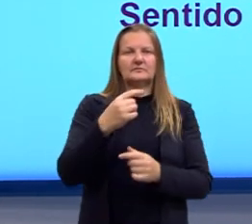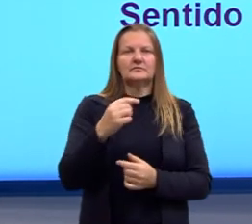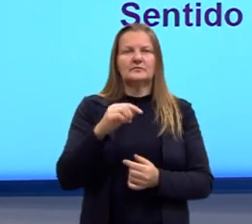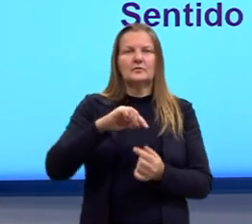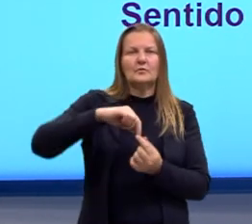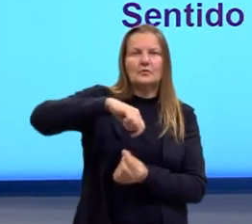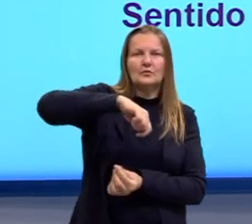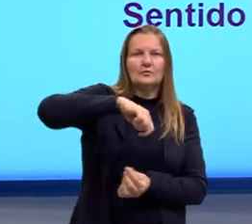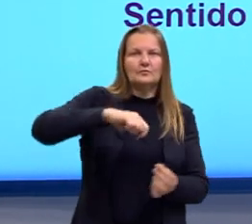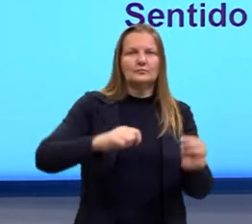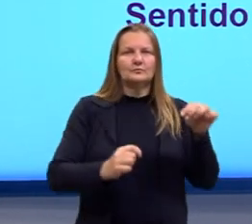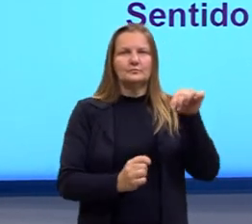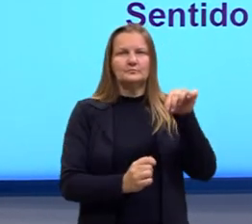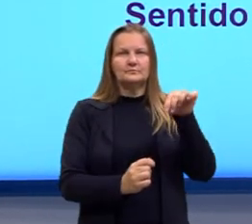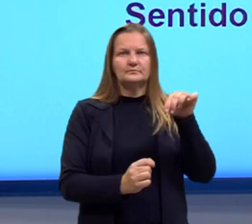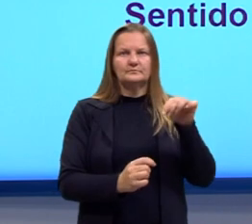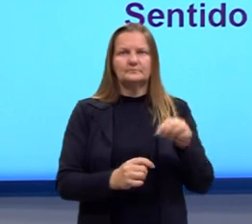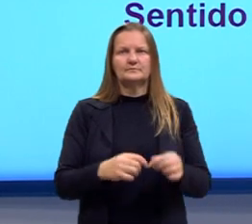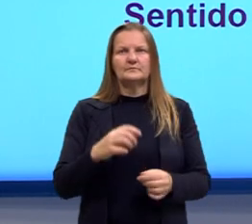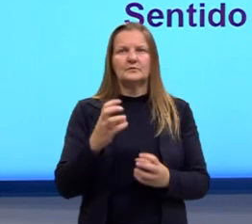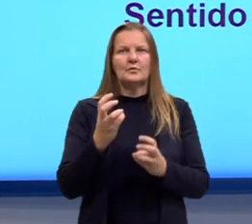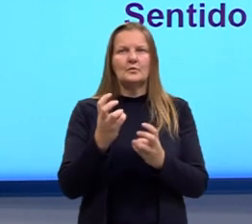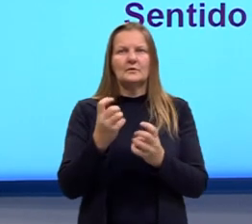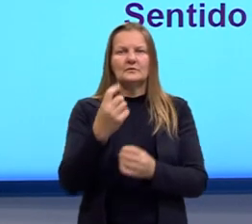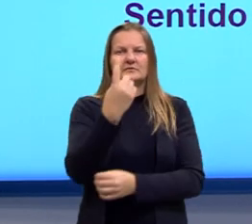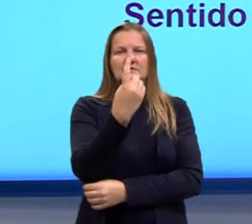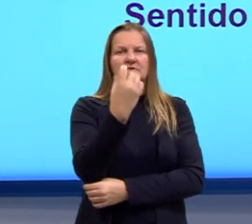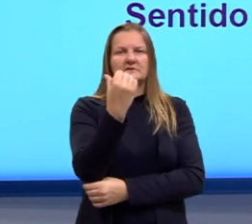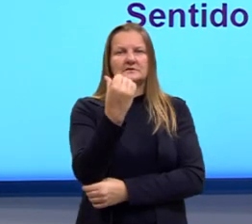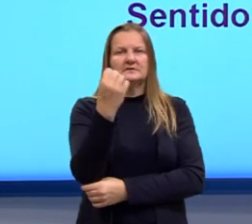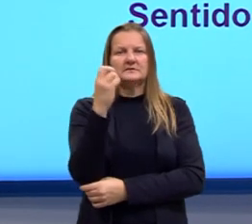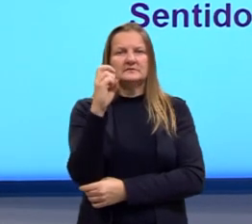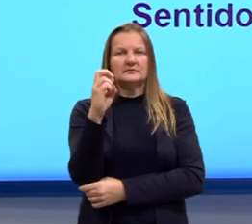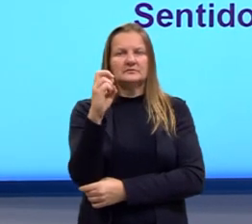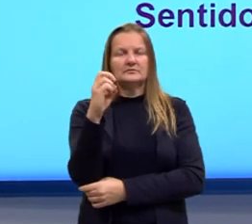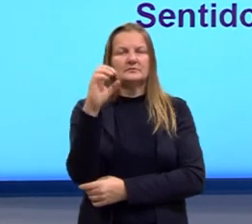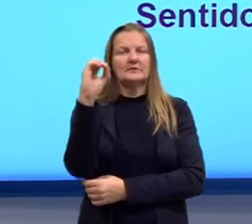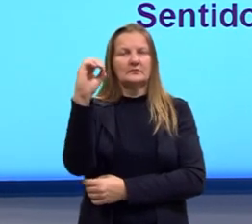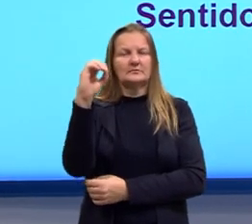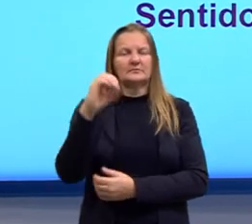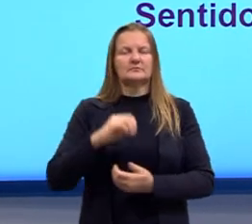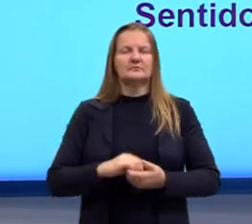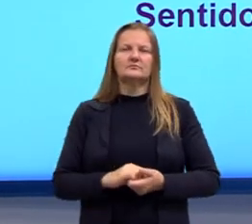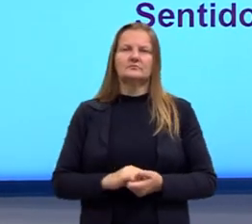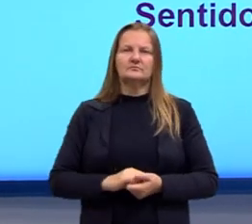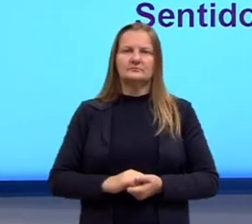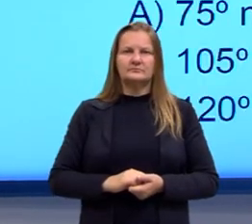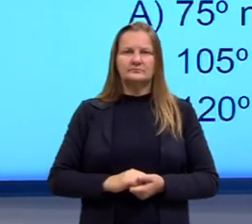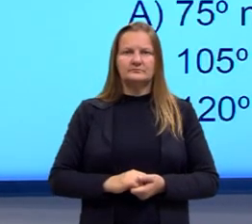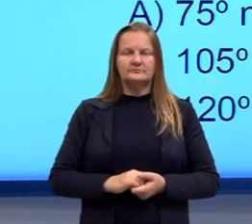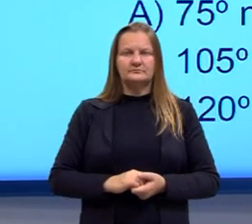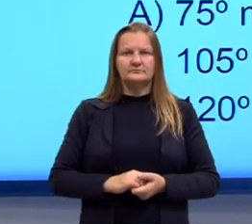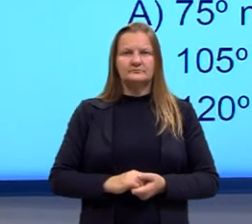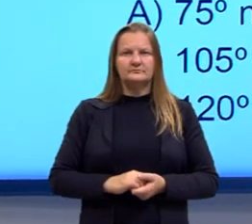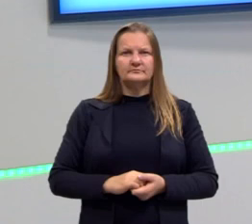né no sentido horário com a amplitude de 165 graus